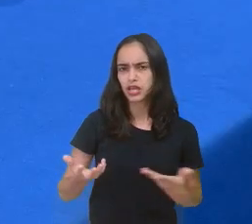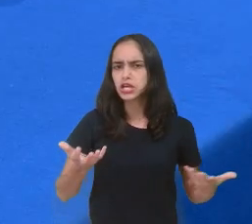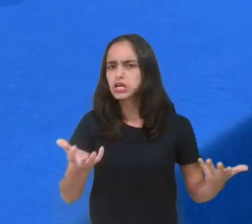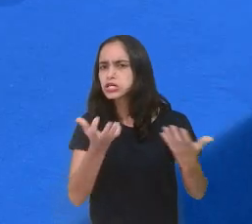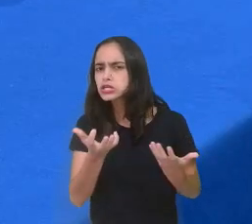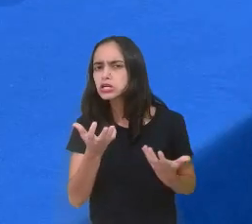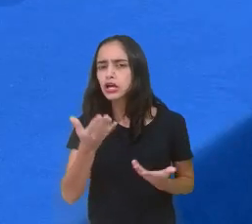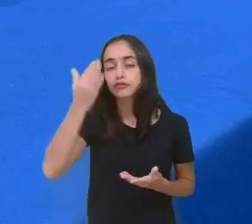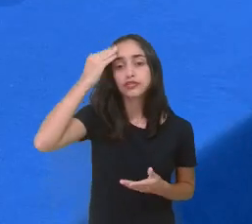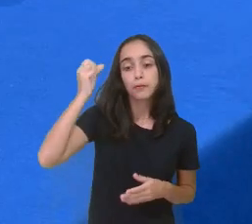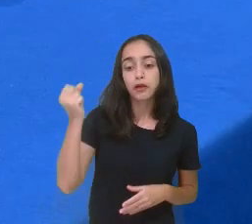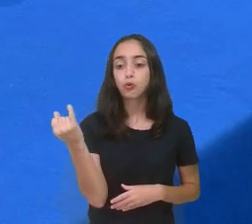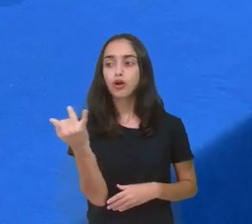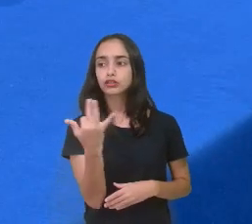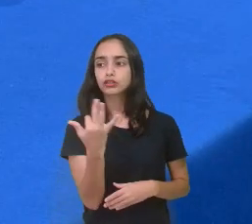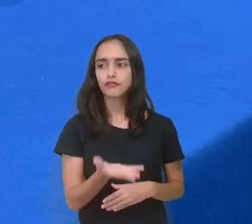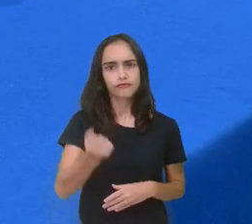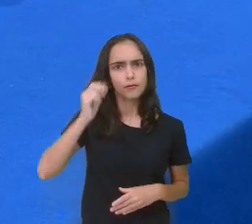tem. 1,